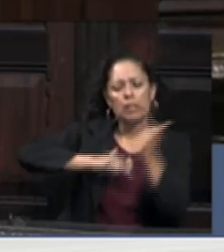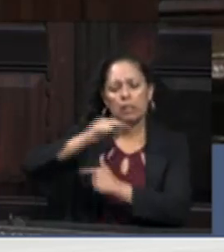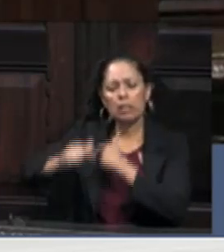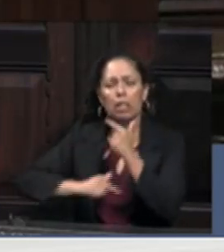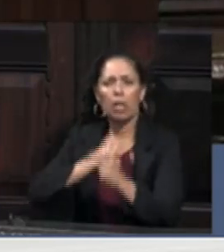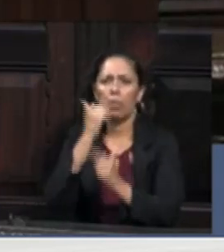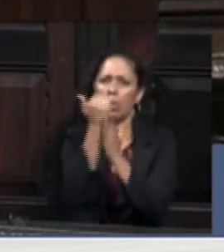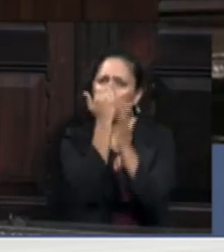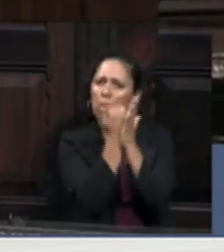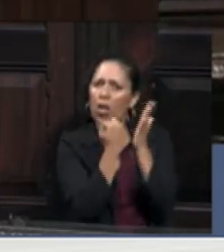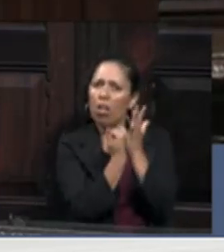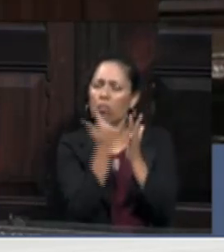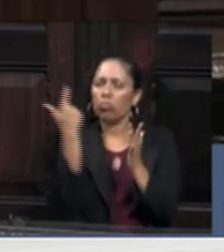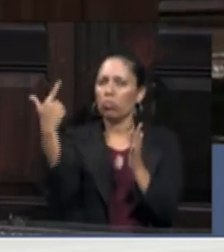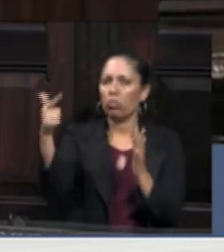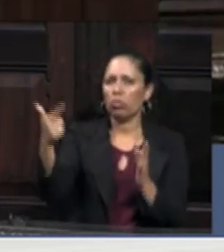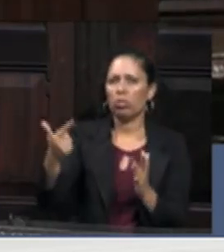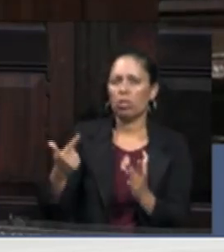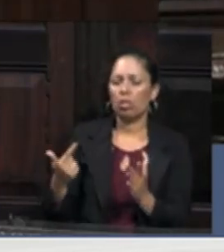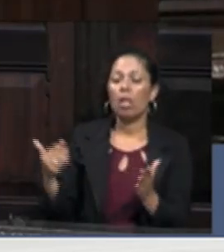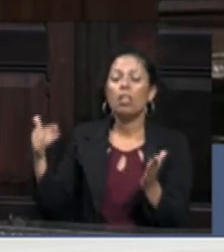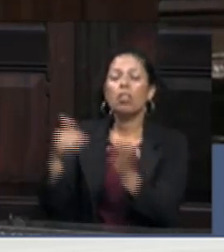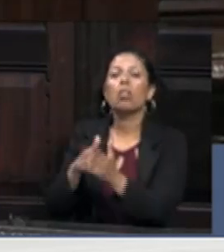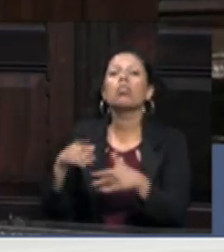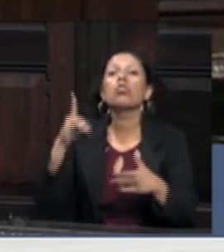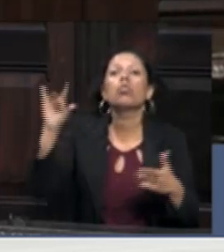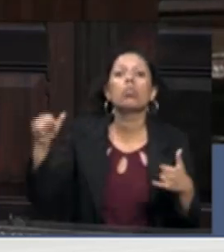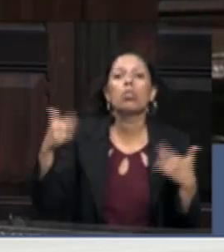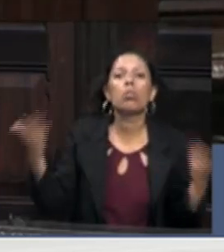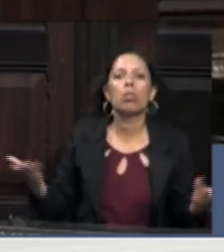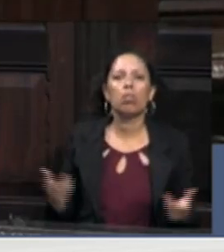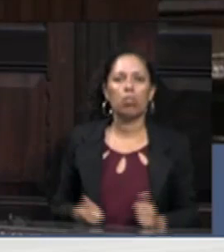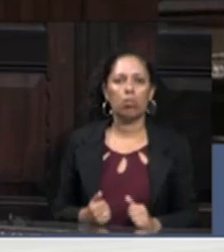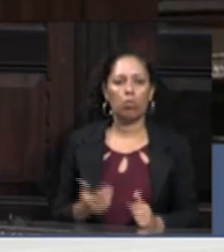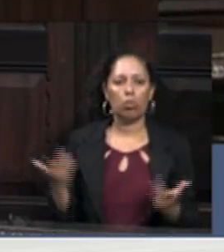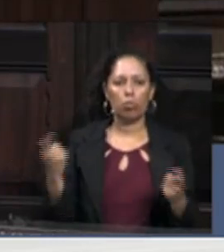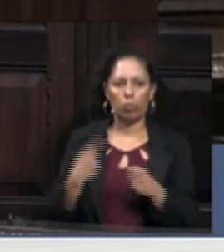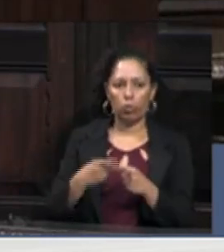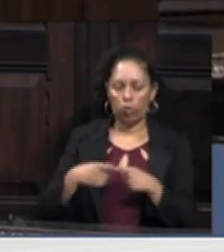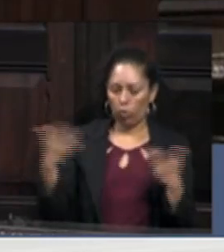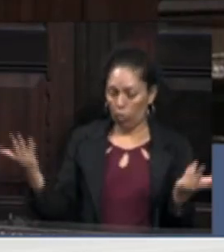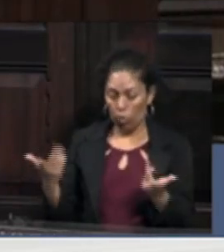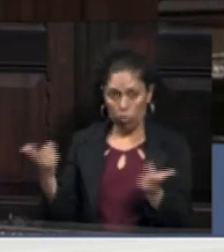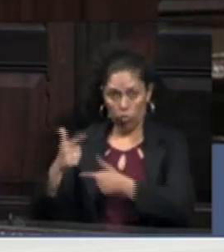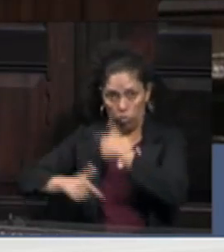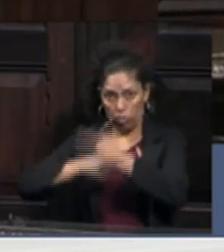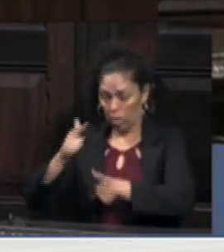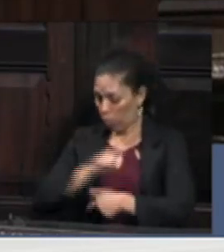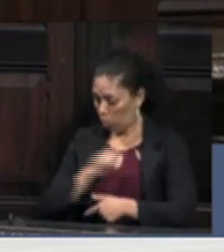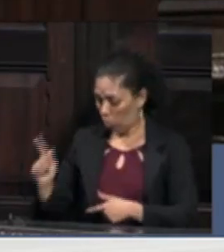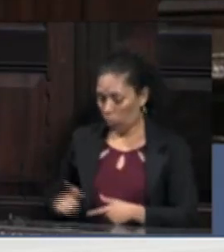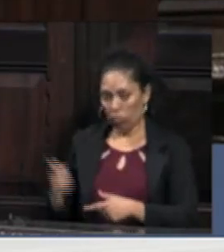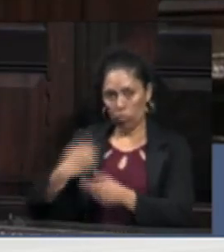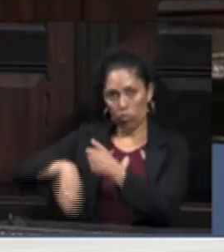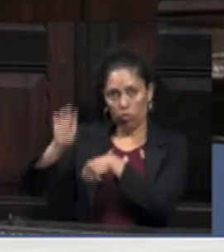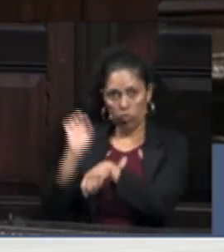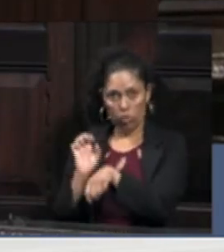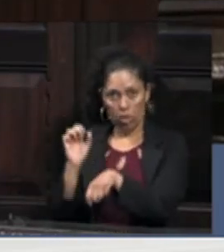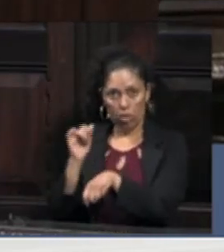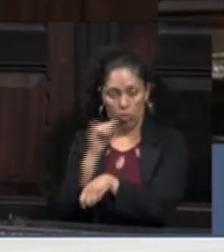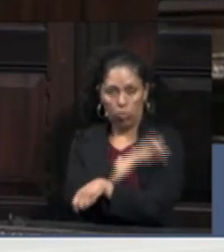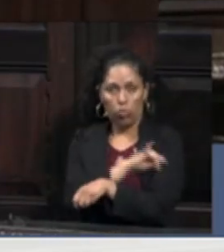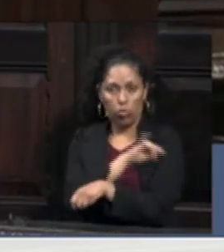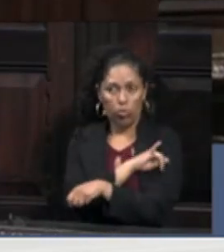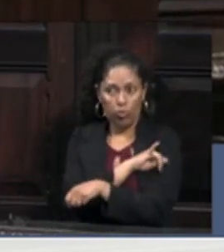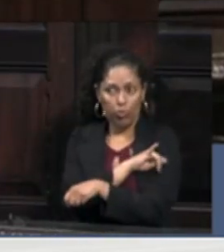Estado do Rio de Janeiro vai insistir neste modelo que fracassou, que é falimentar, que é calamitoso, segundo o